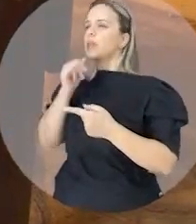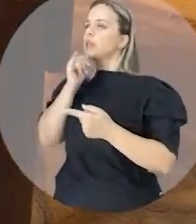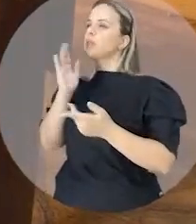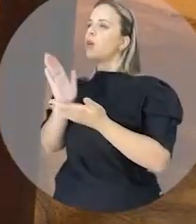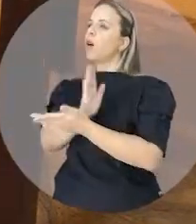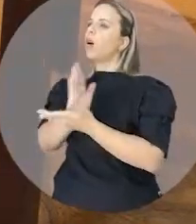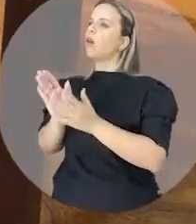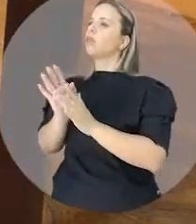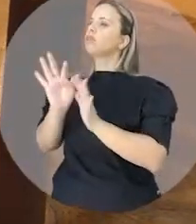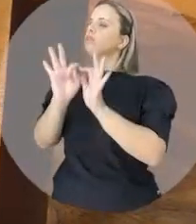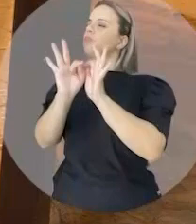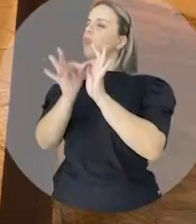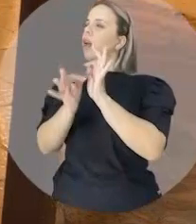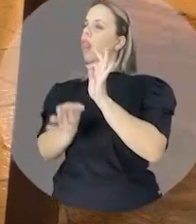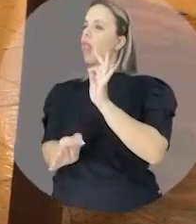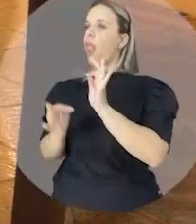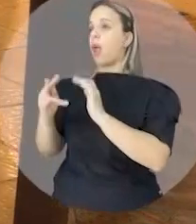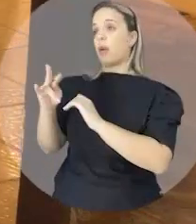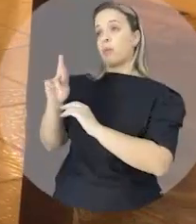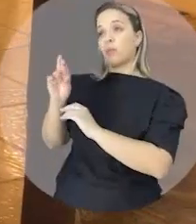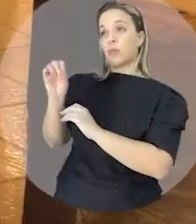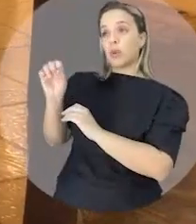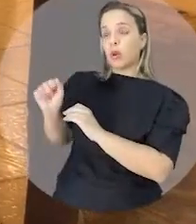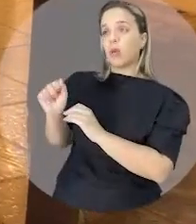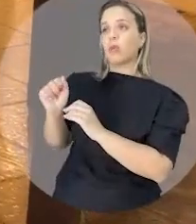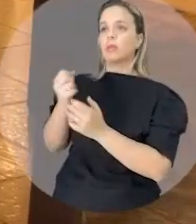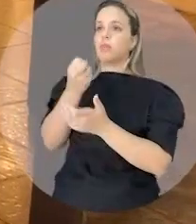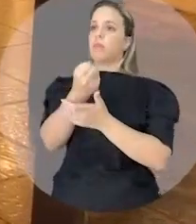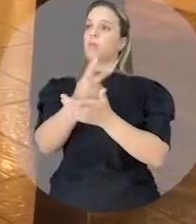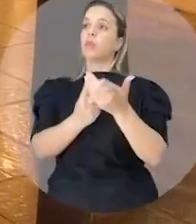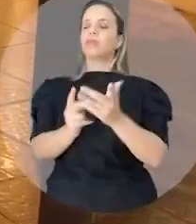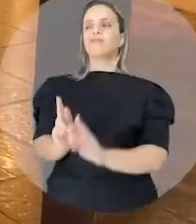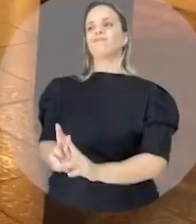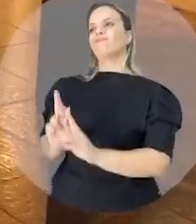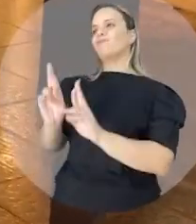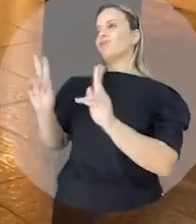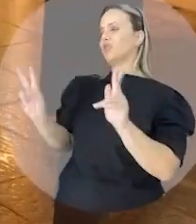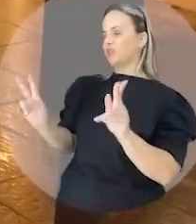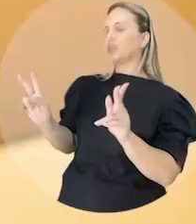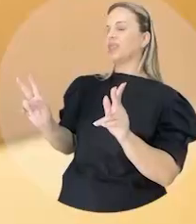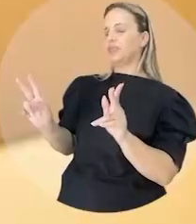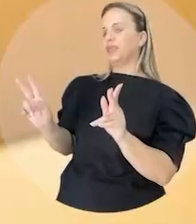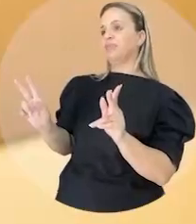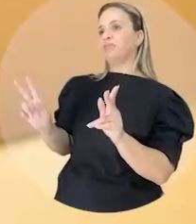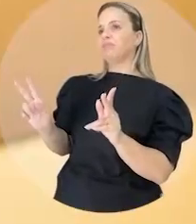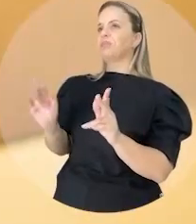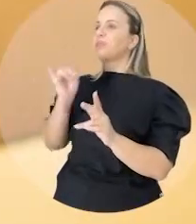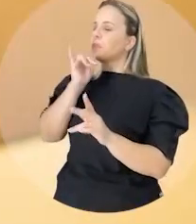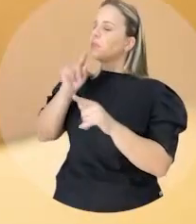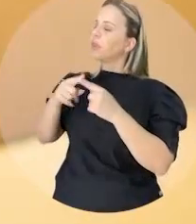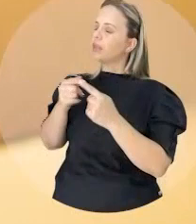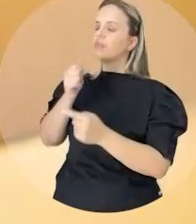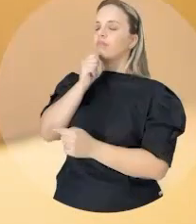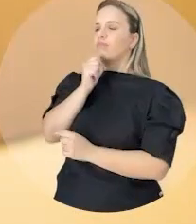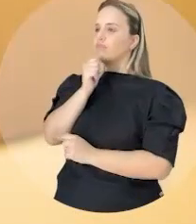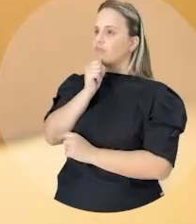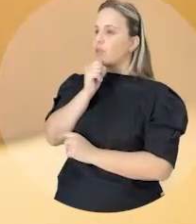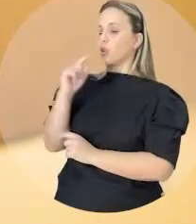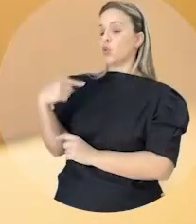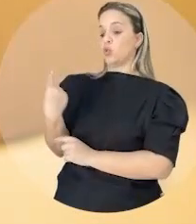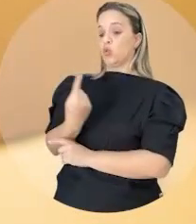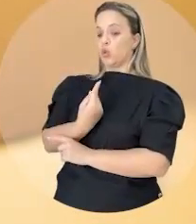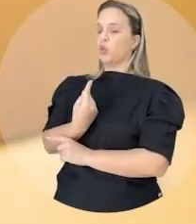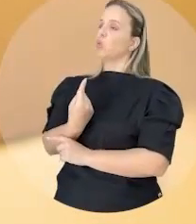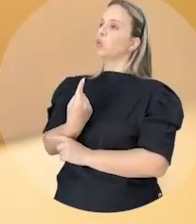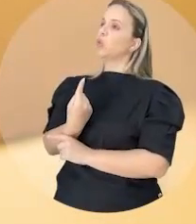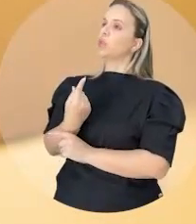longa, ela é muito diferente da poesia ou de um texto mais curto. Mesmo assim, a gente